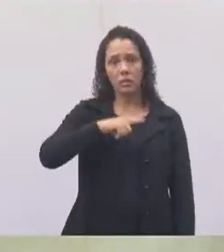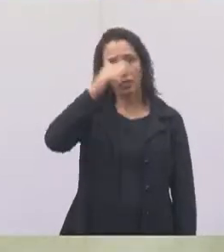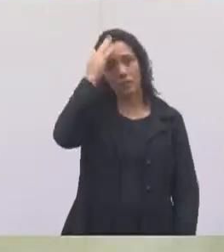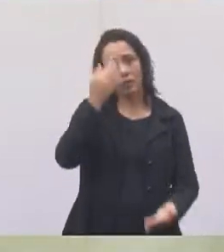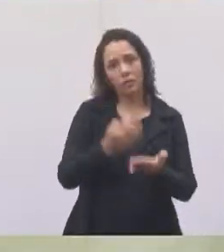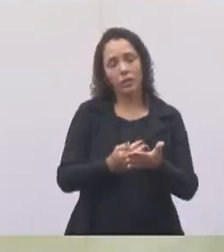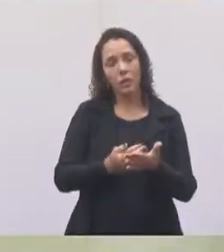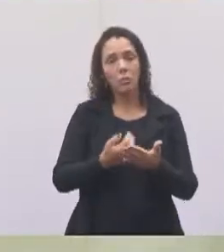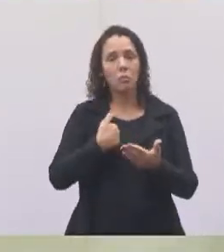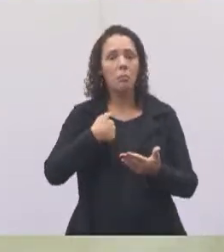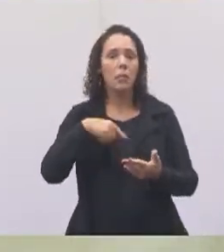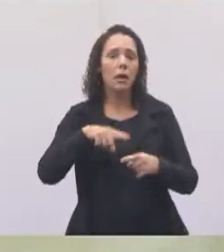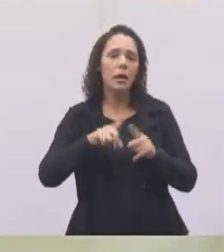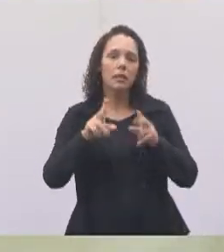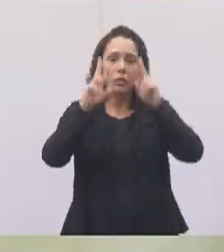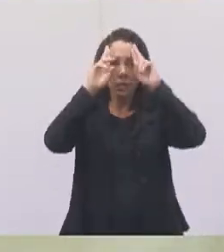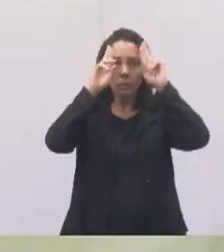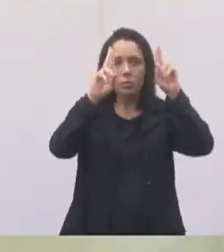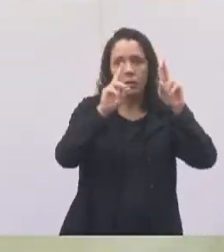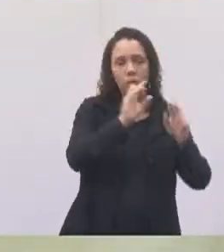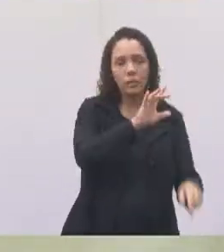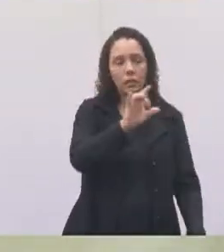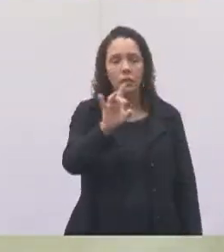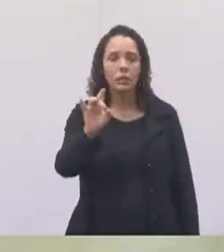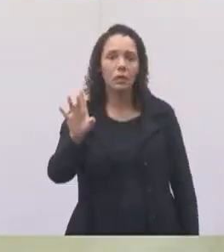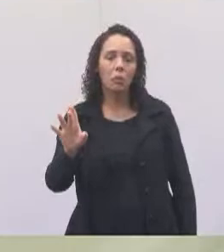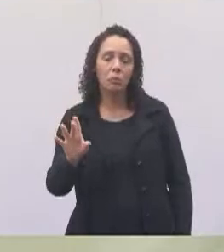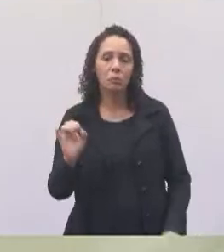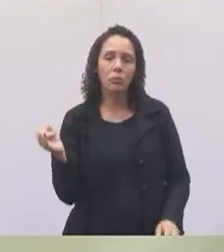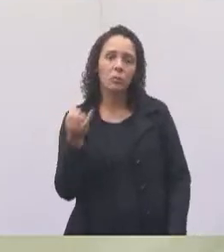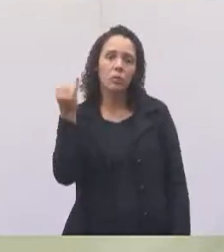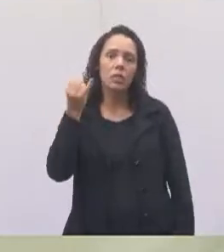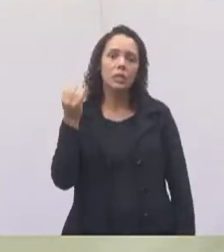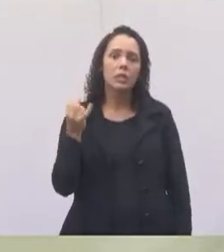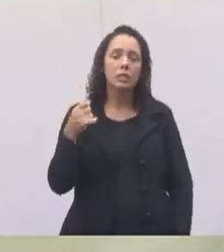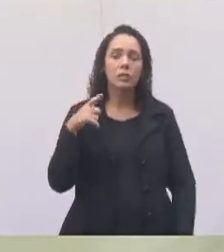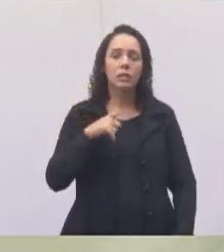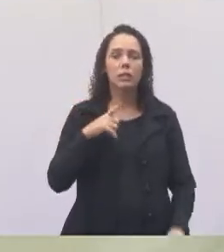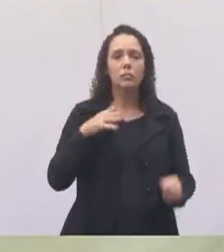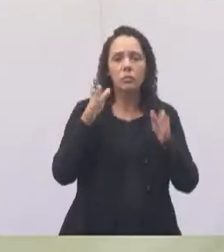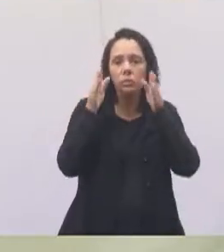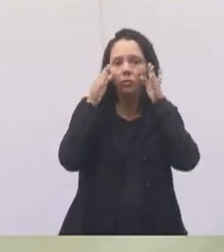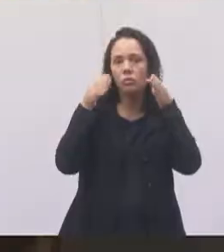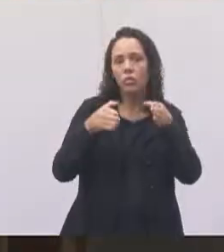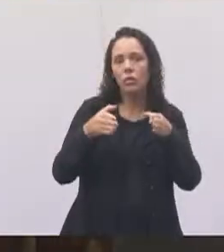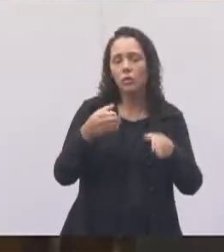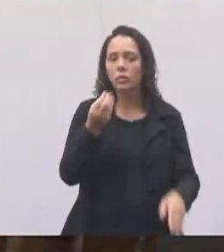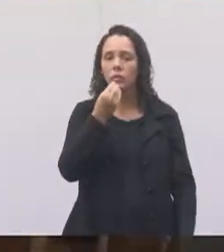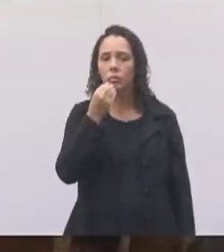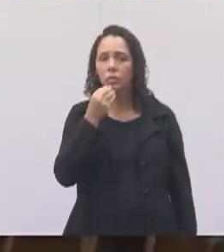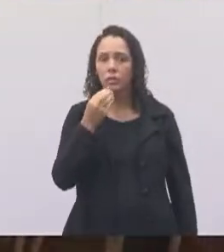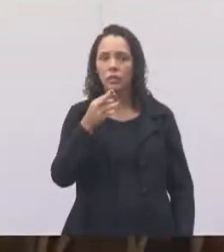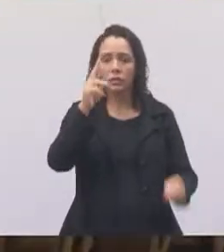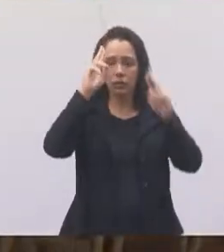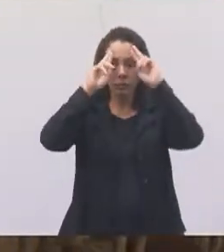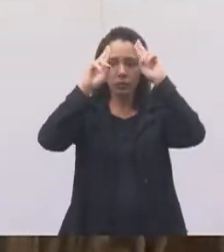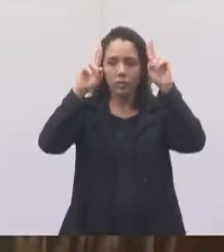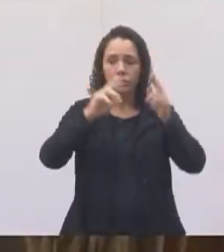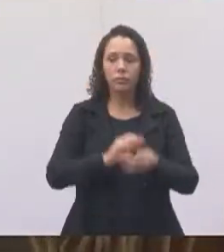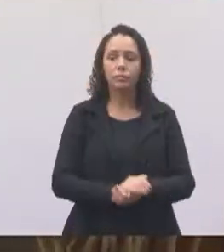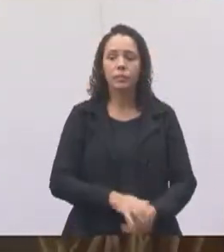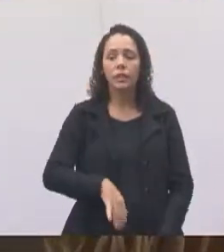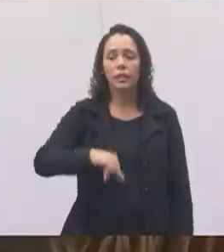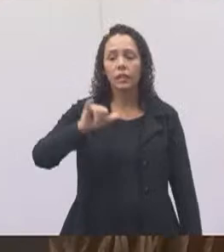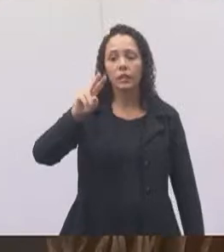não tem. O importante é a gente ter esse olhar de oportunidade e de respeito. Evanildo Bebiano,